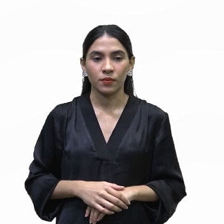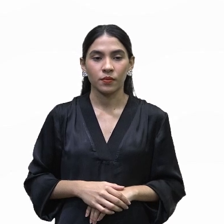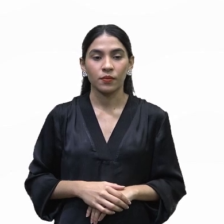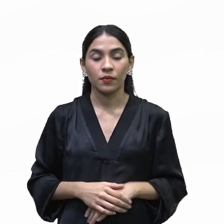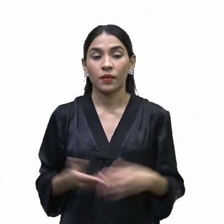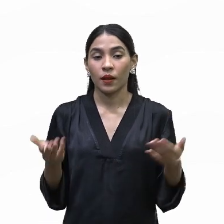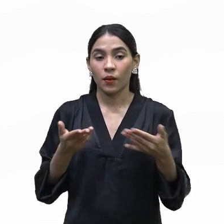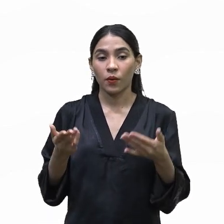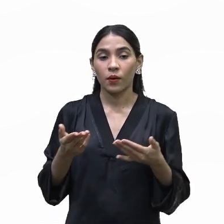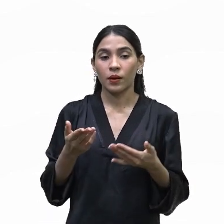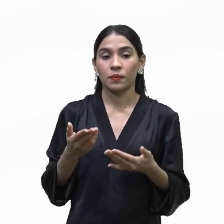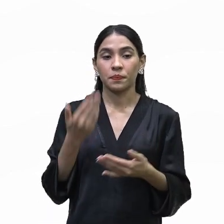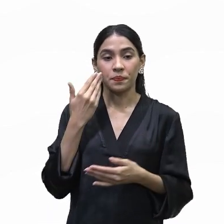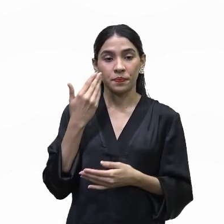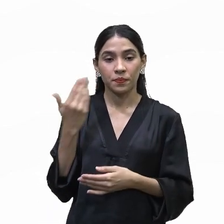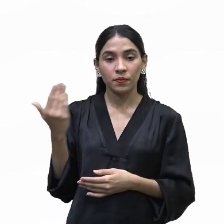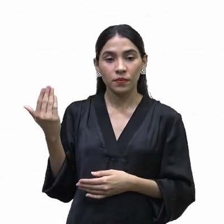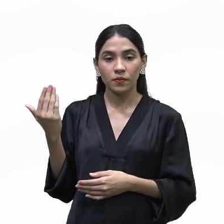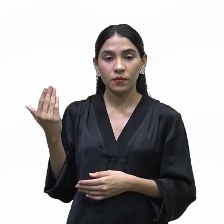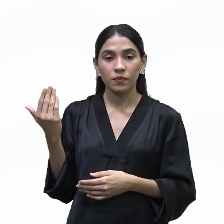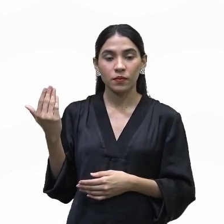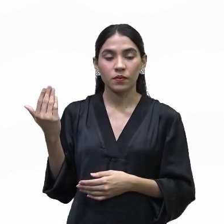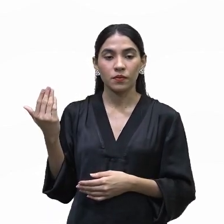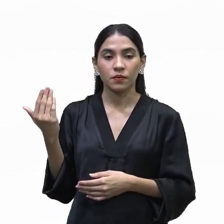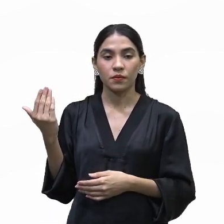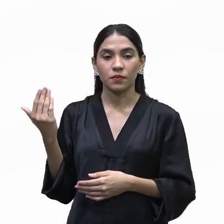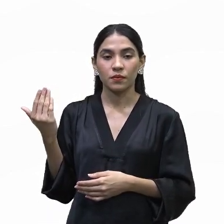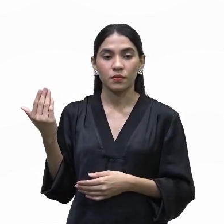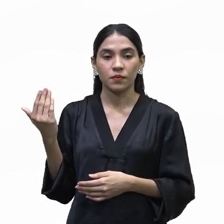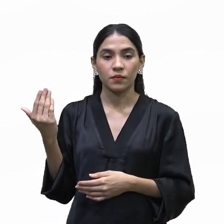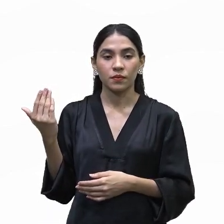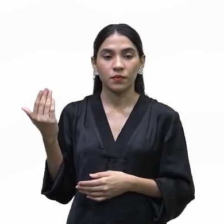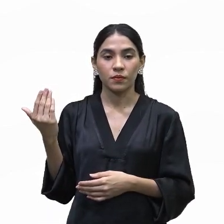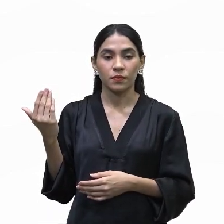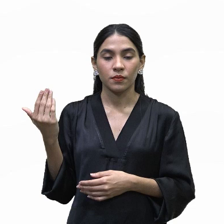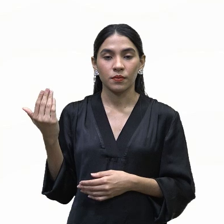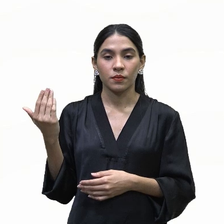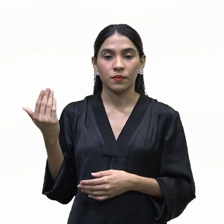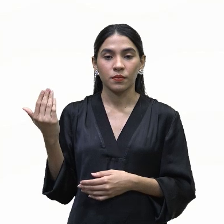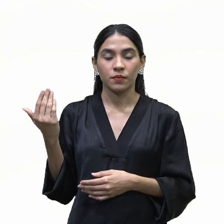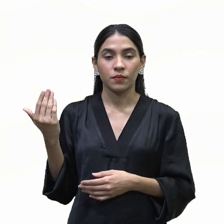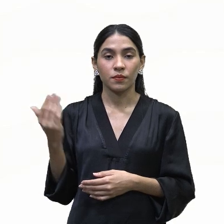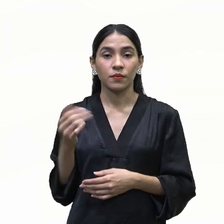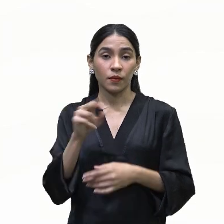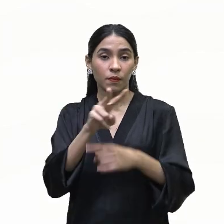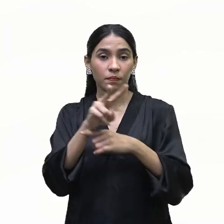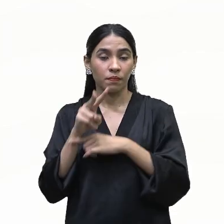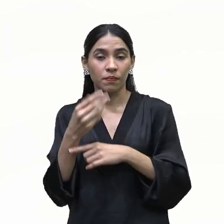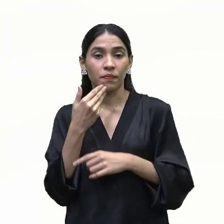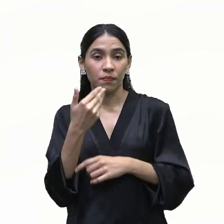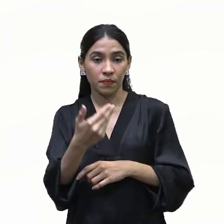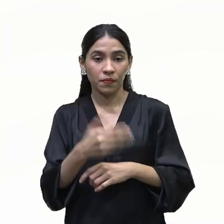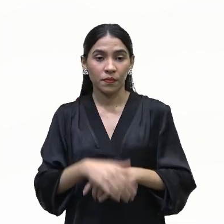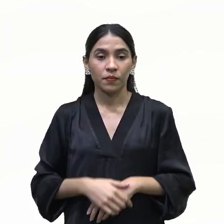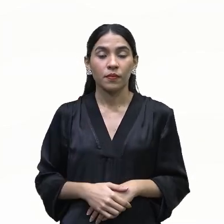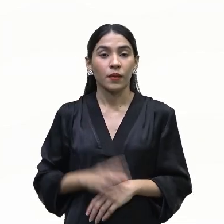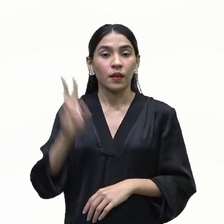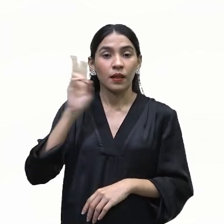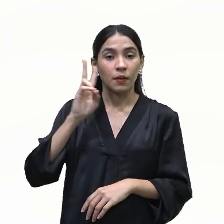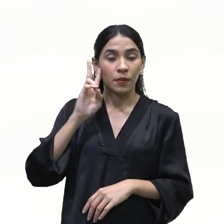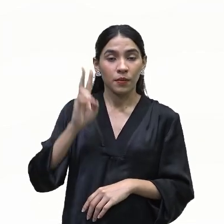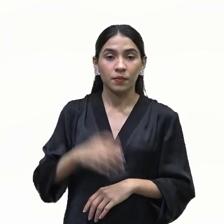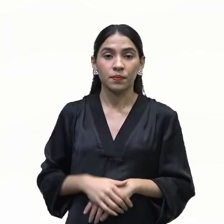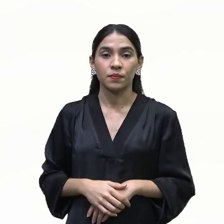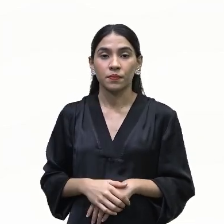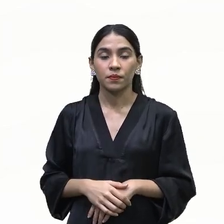Agora nós temos aqui algumas vantagens e desvantagens de você realizar empréstimos. Lembrando